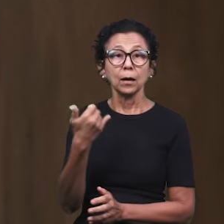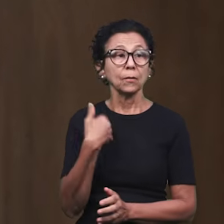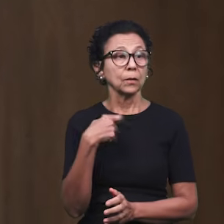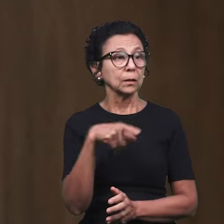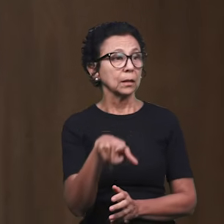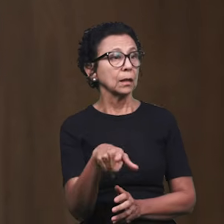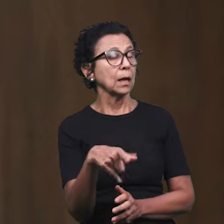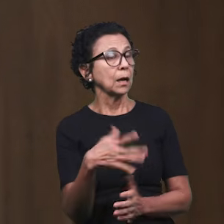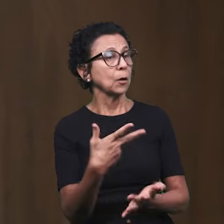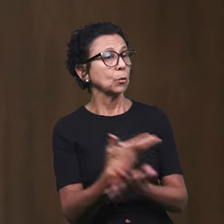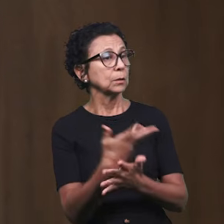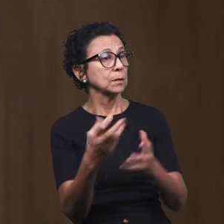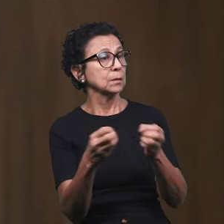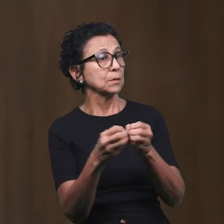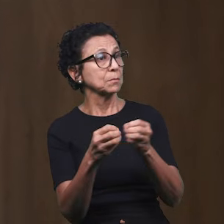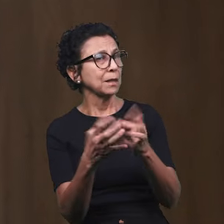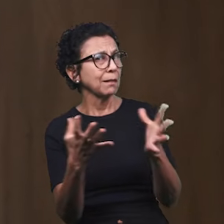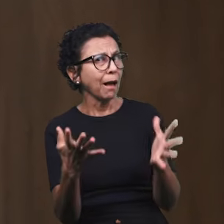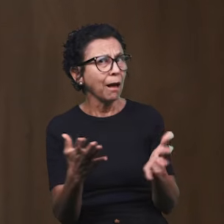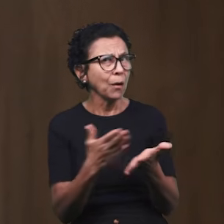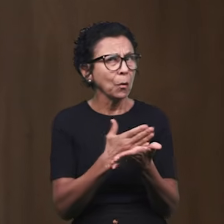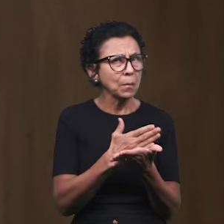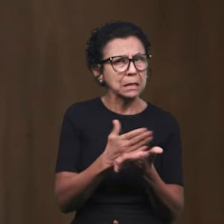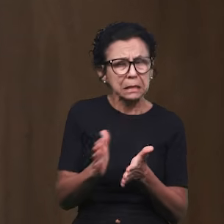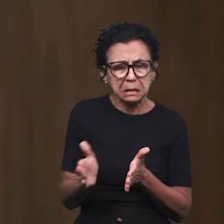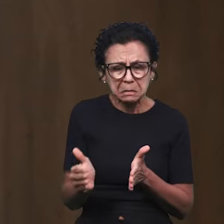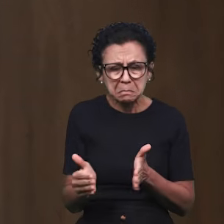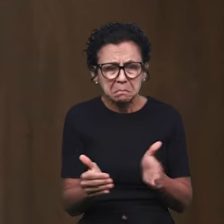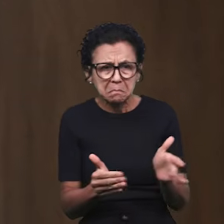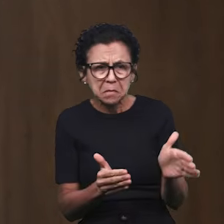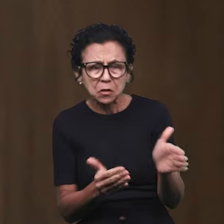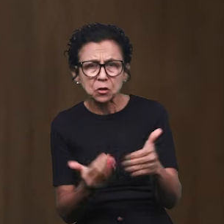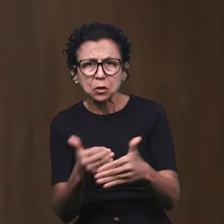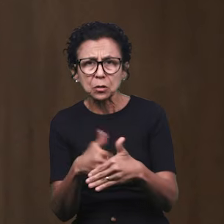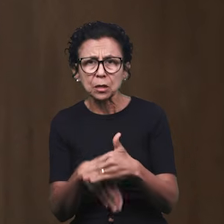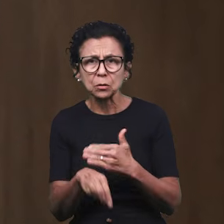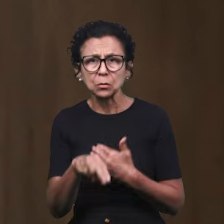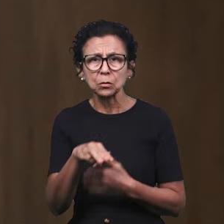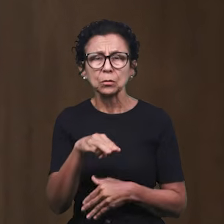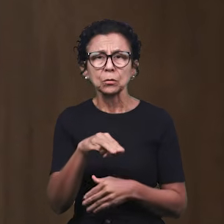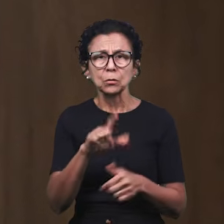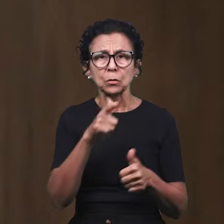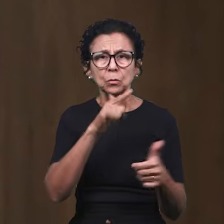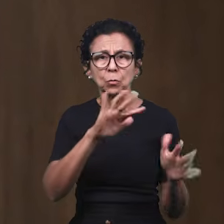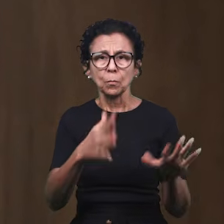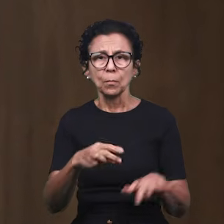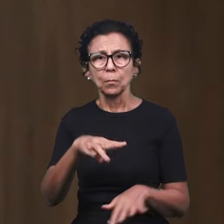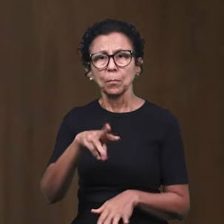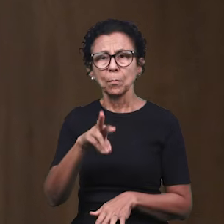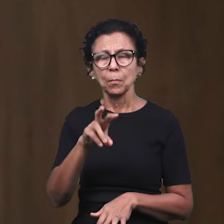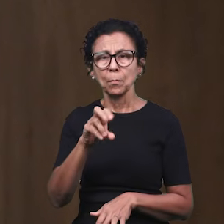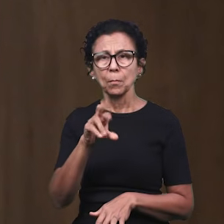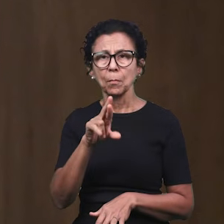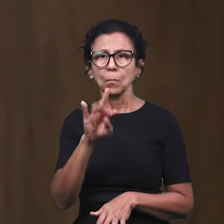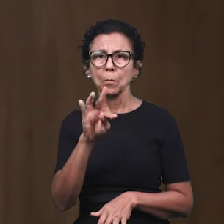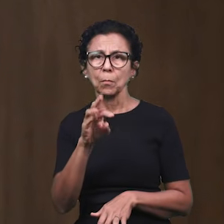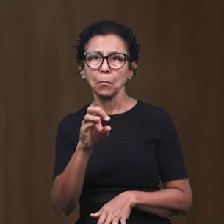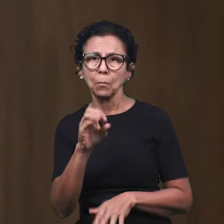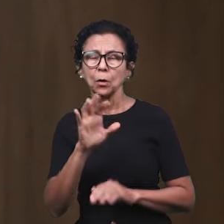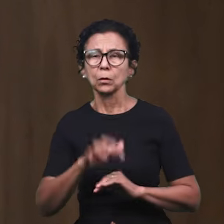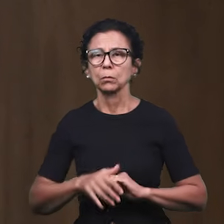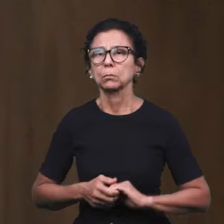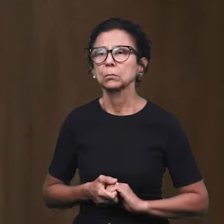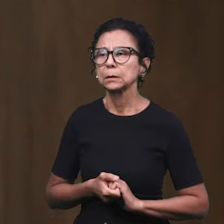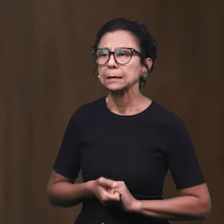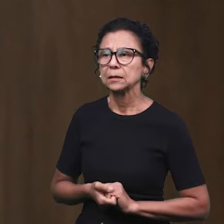que na beirada lá está começando a dar uns peixinhos lá no Mar Morto. Mas, então, o sul